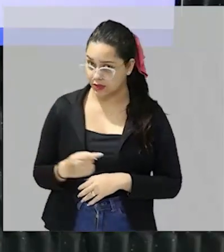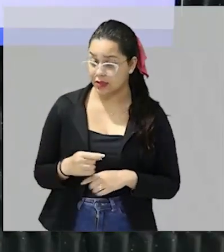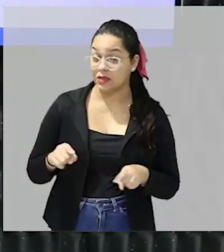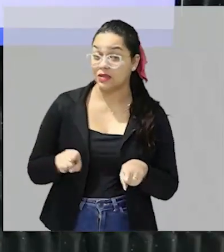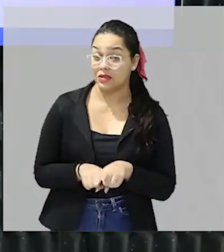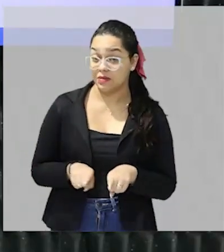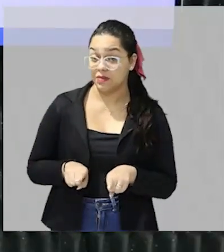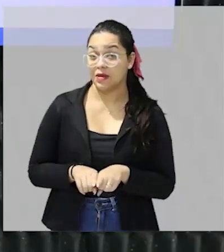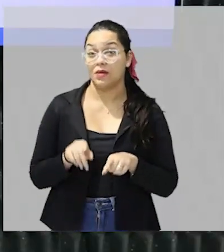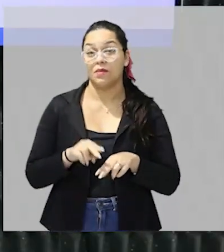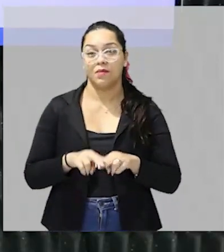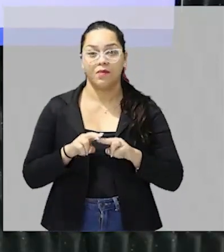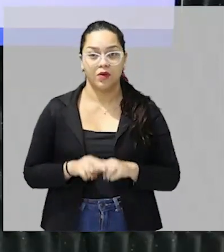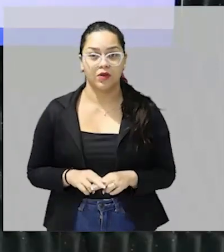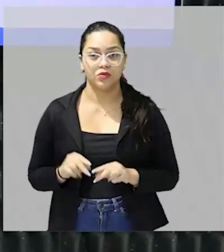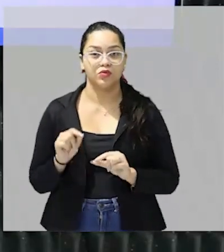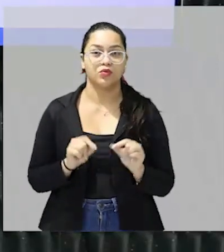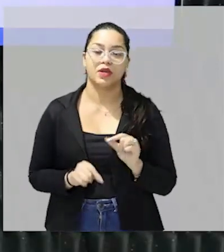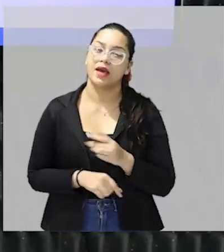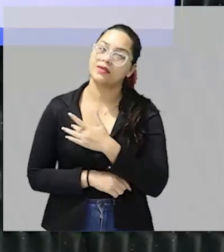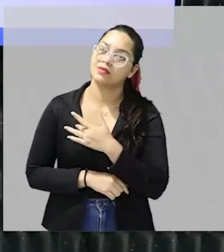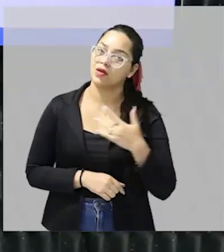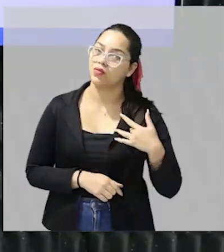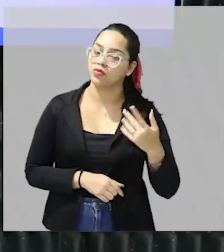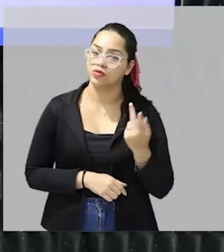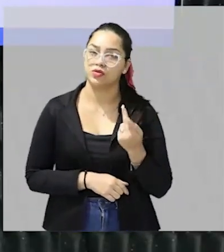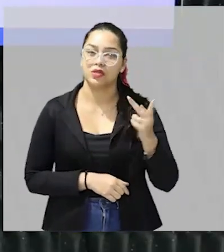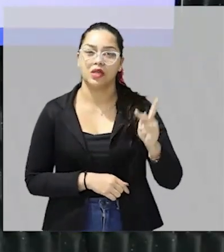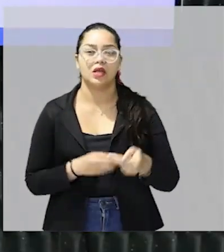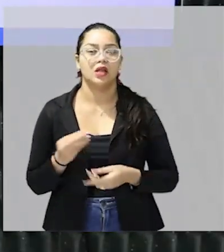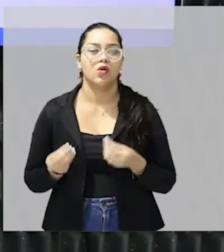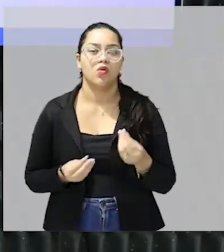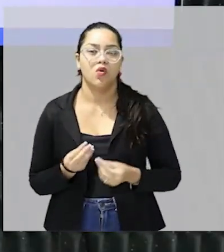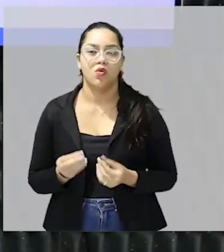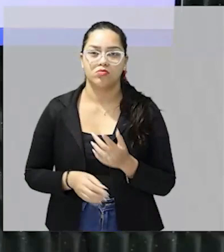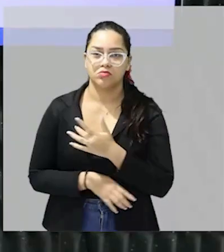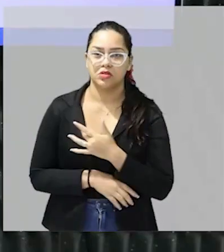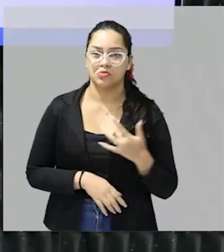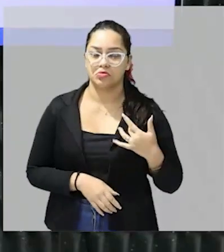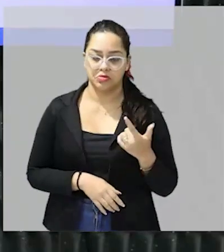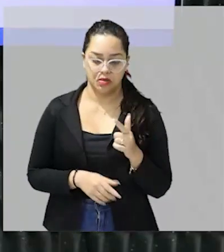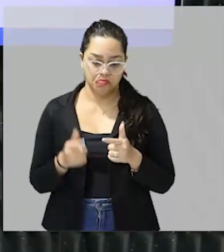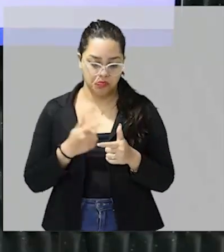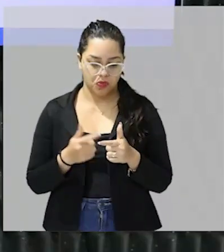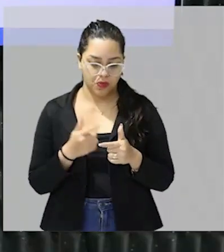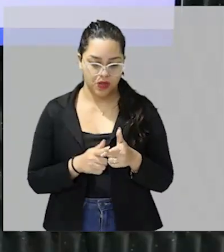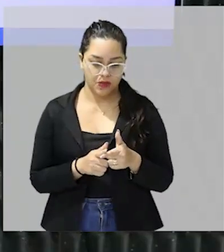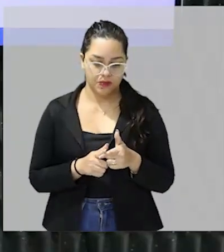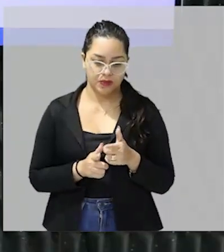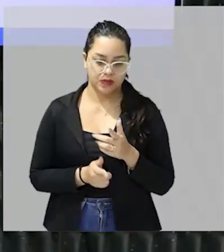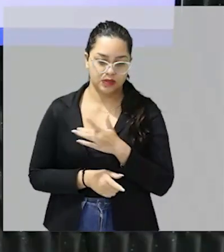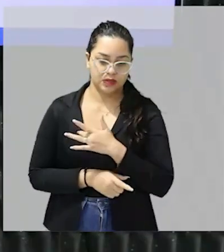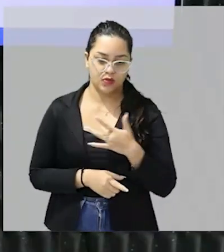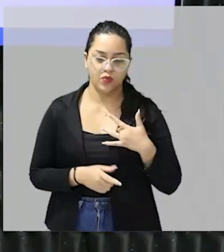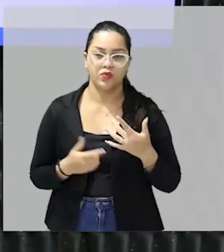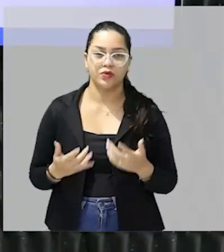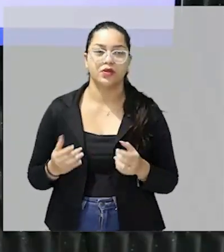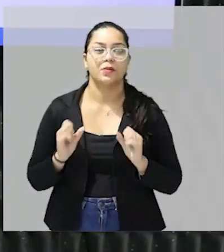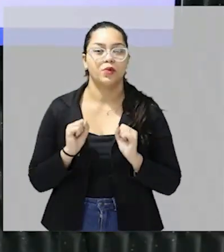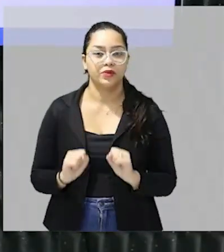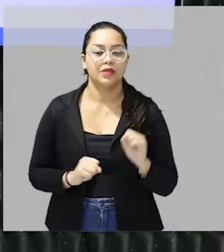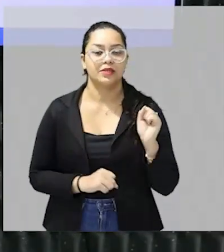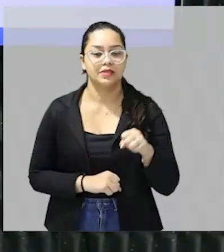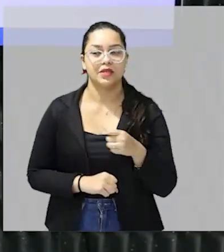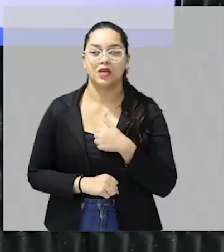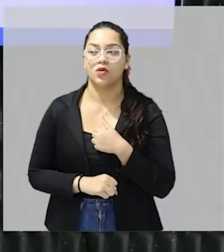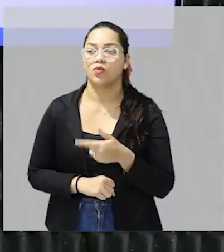e assim a saúde dele mesmo, como é que ele está de saúde, se ele não tem nenhum problema de saúde, nenhum problema postural, para assim